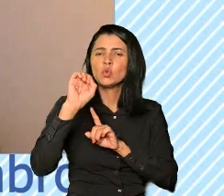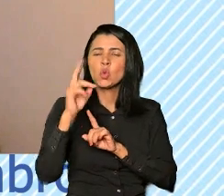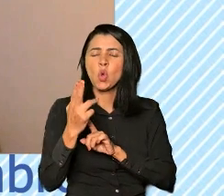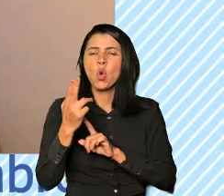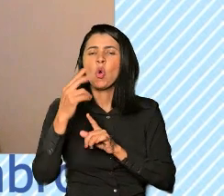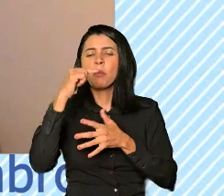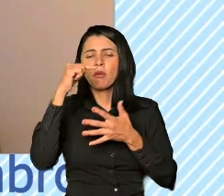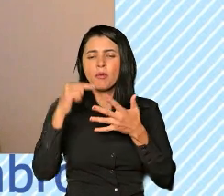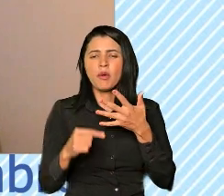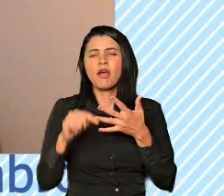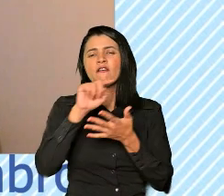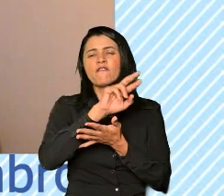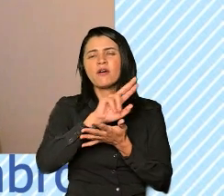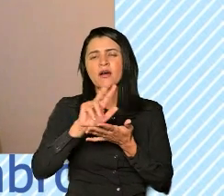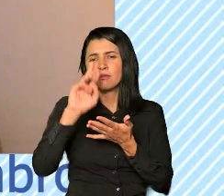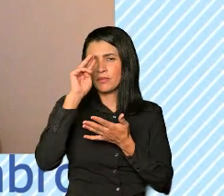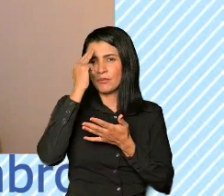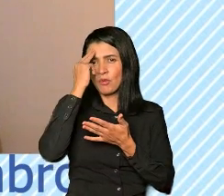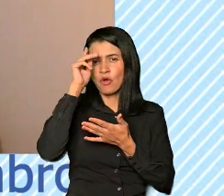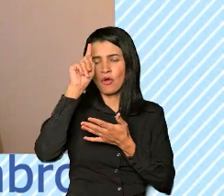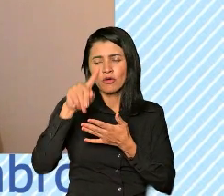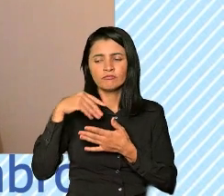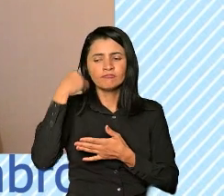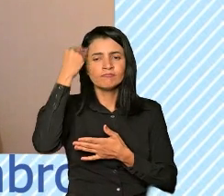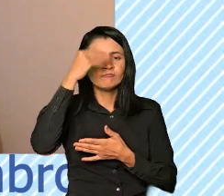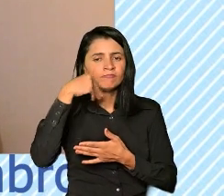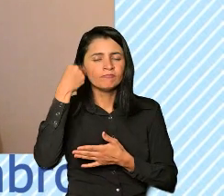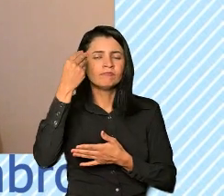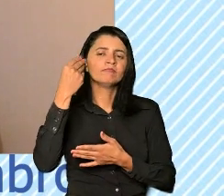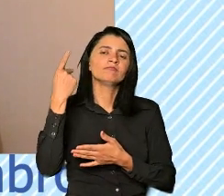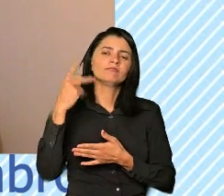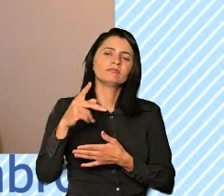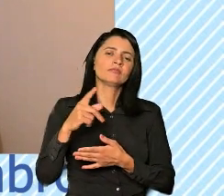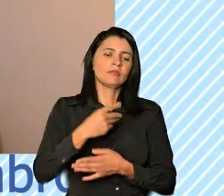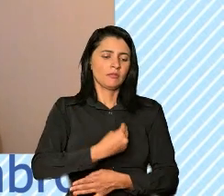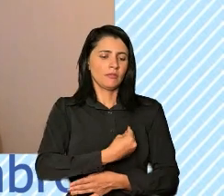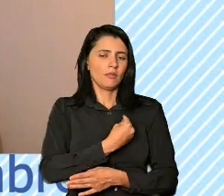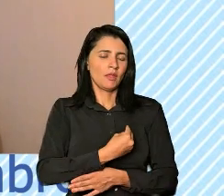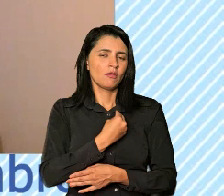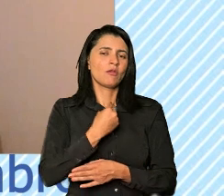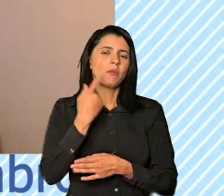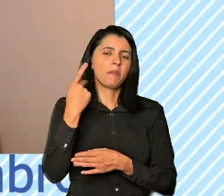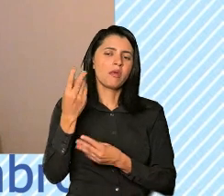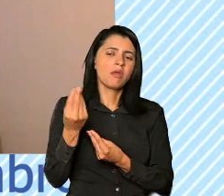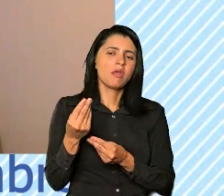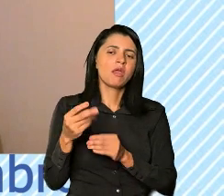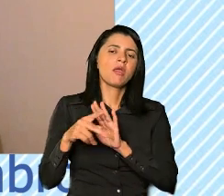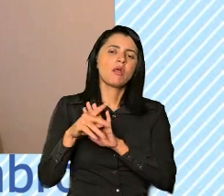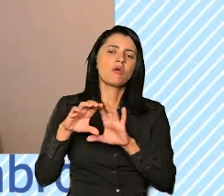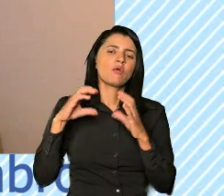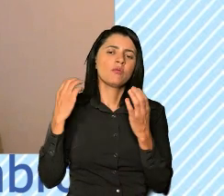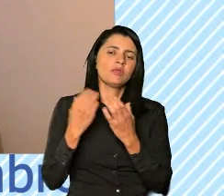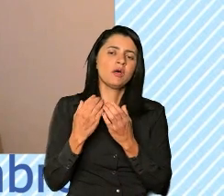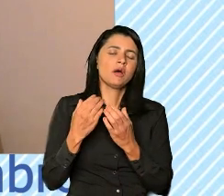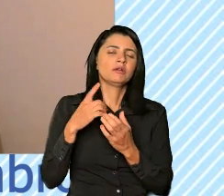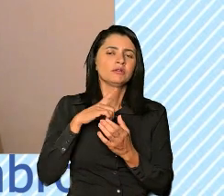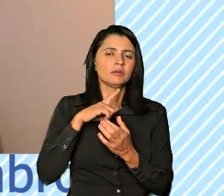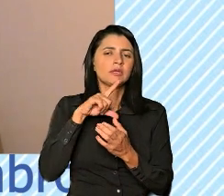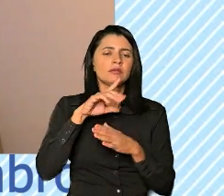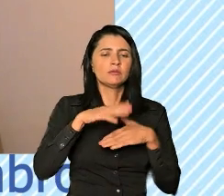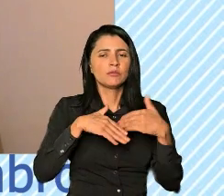de memórias, mais ou menos como uma experiência vivida e mitificada por uma comunidade, né? Esse